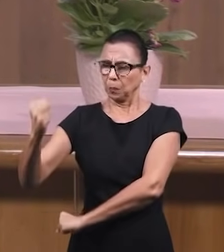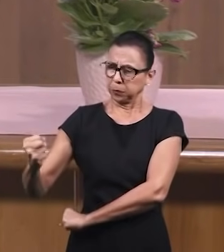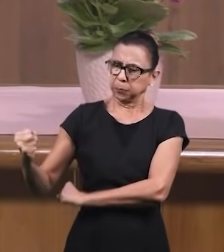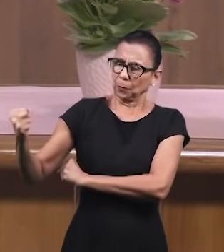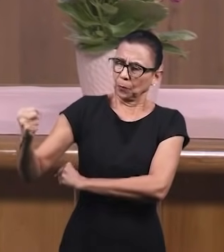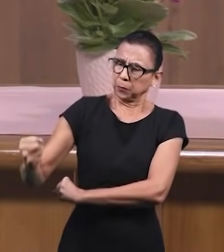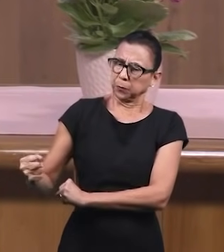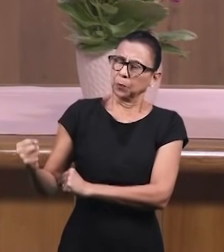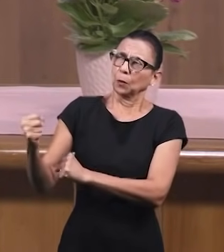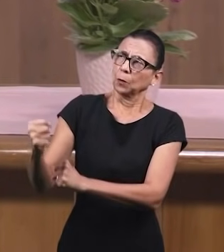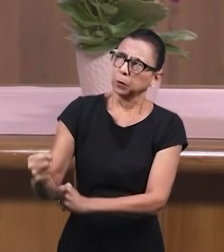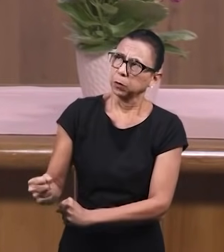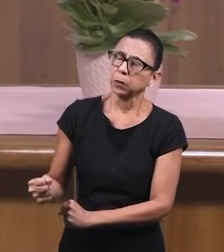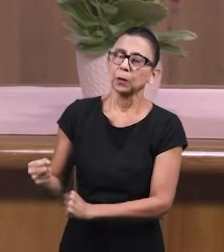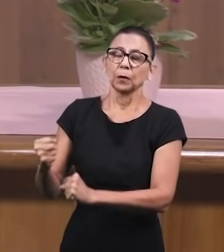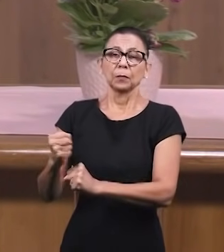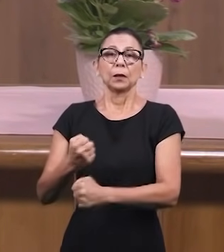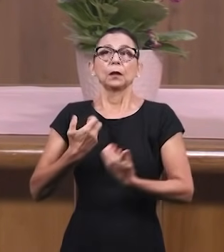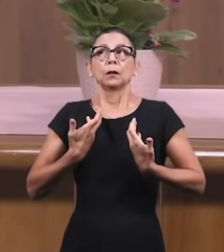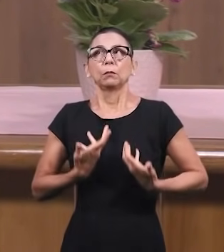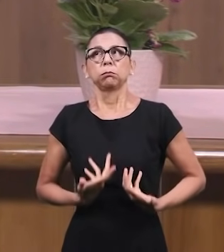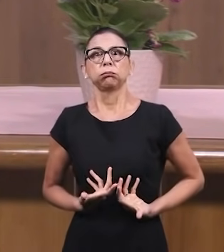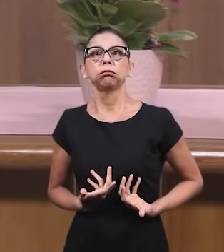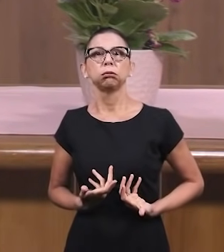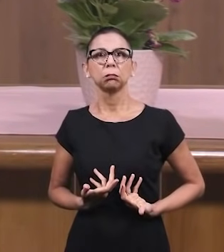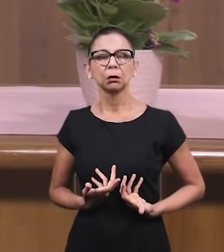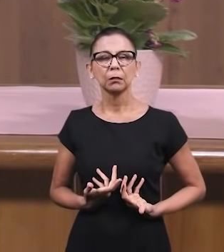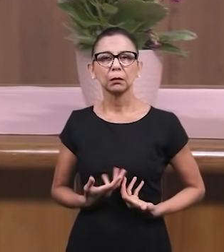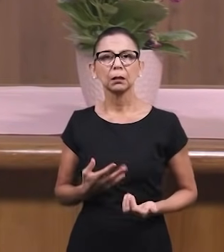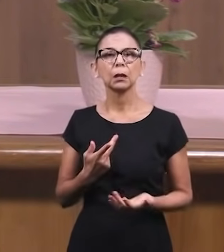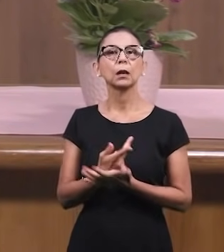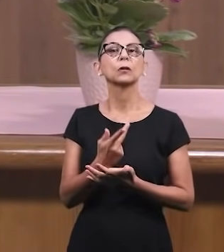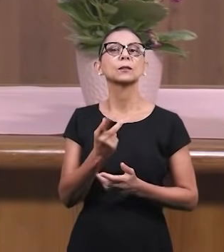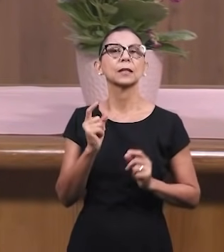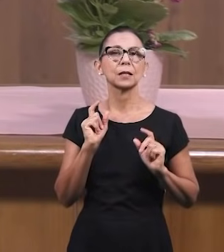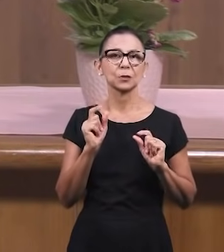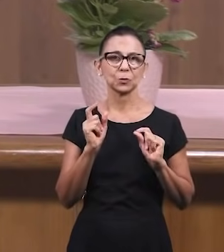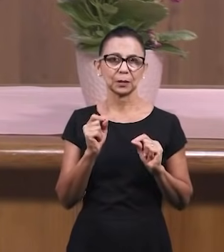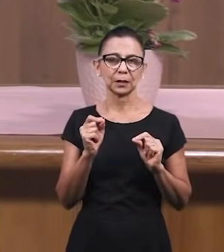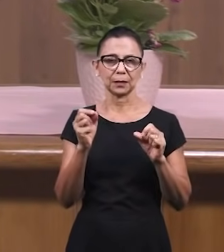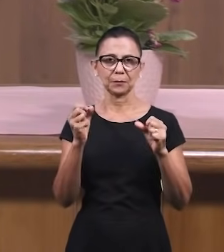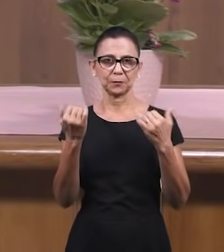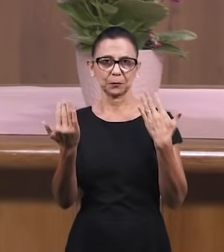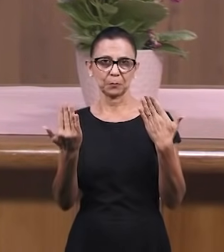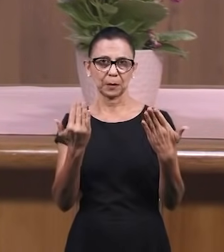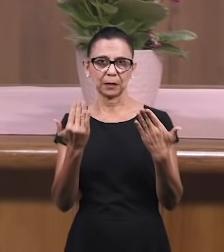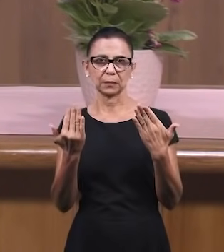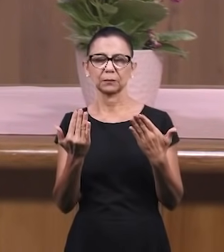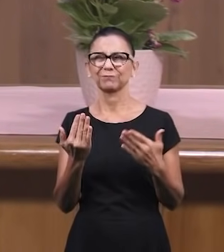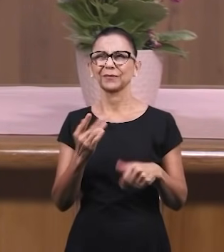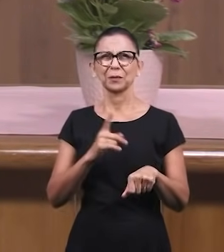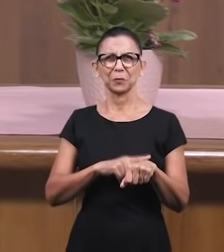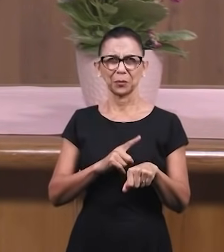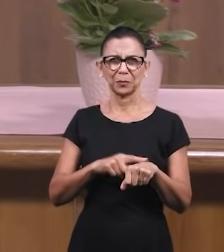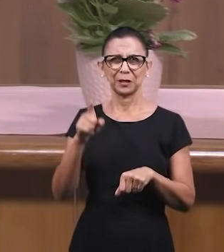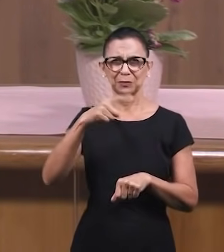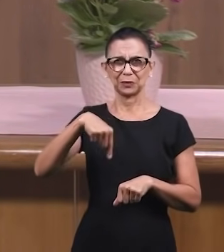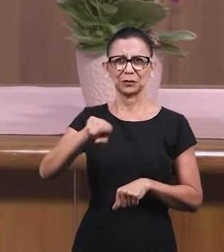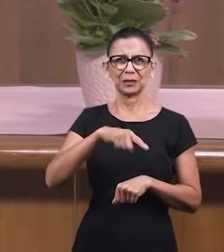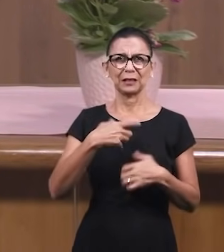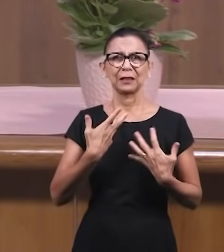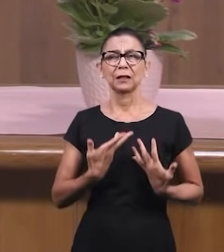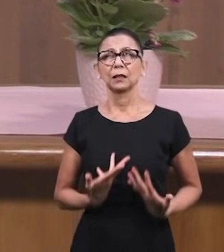vezes na sua vida, na minha vida, na nossa vida, chega momentos que nós nos cansamos, chega momentos que